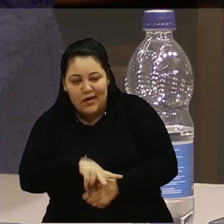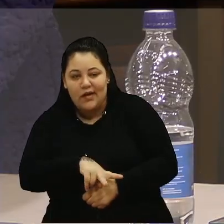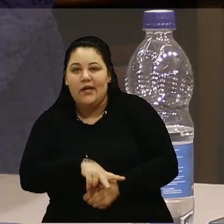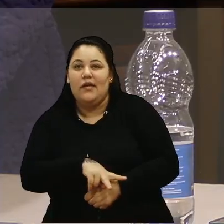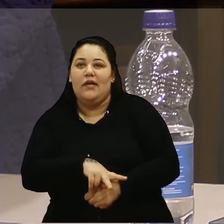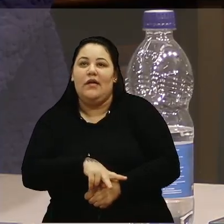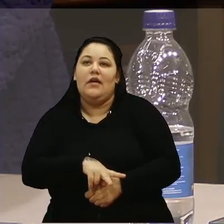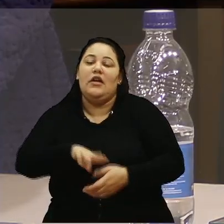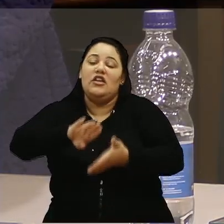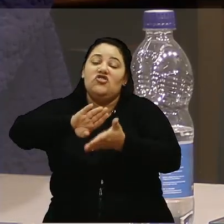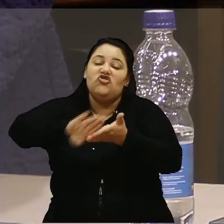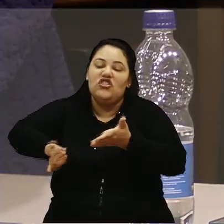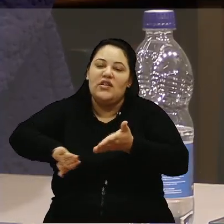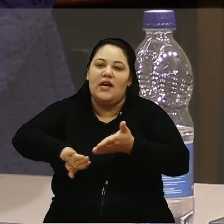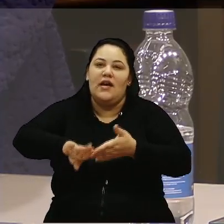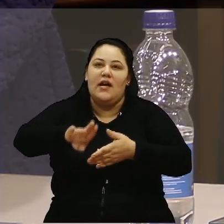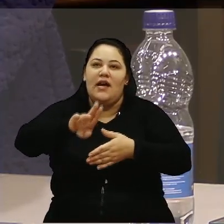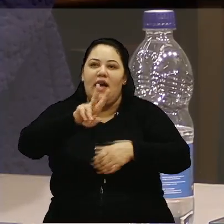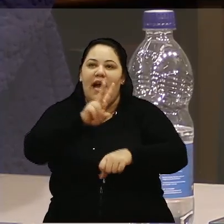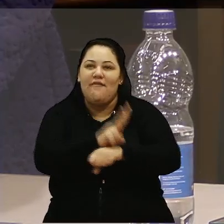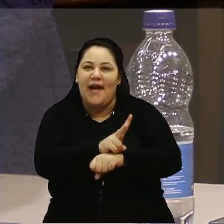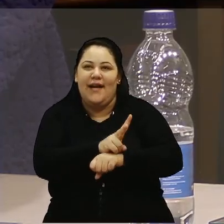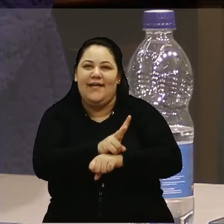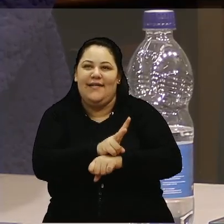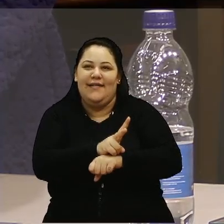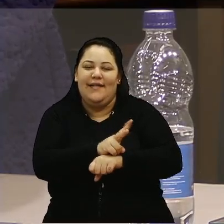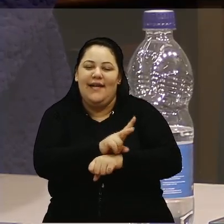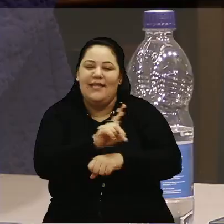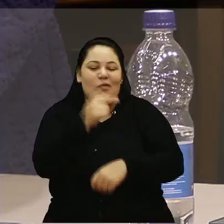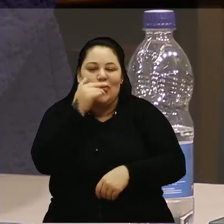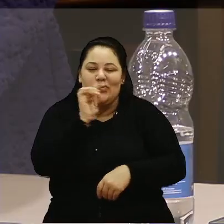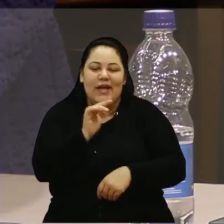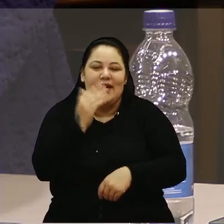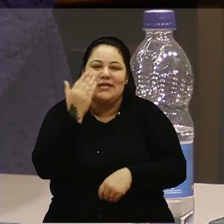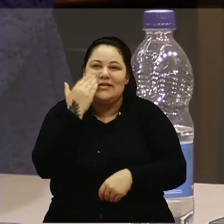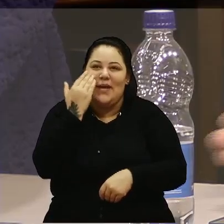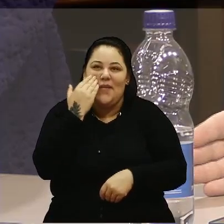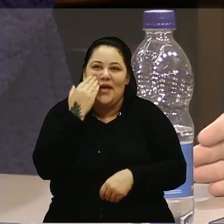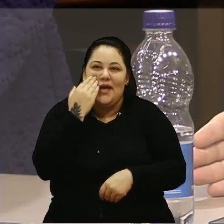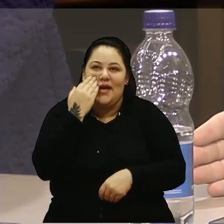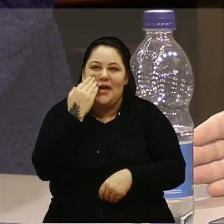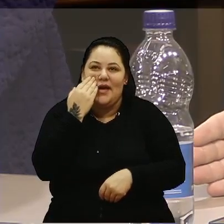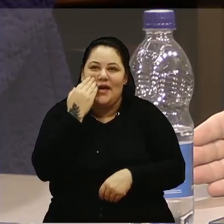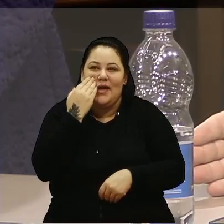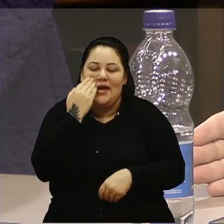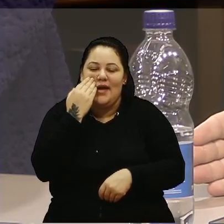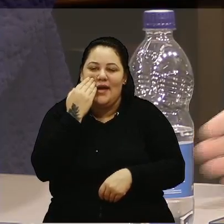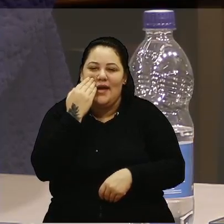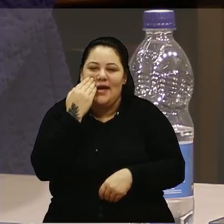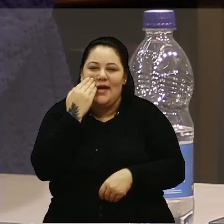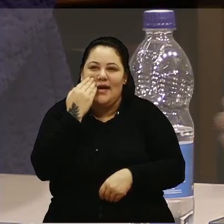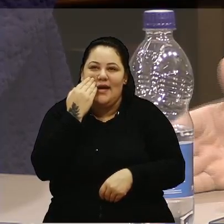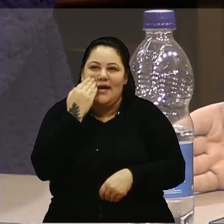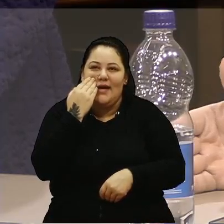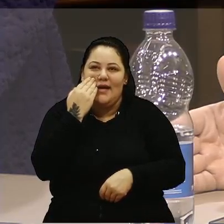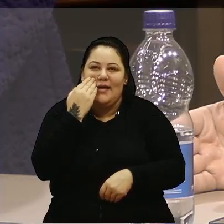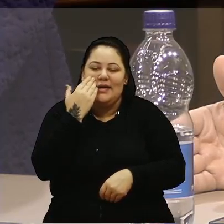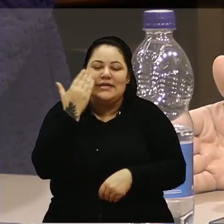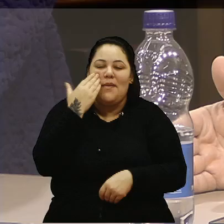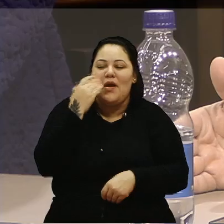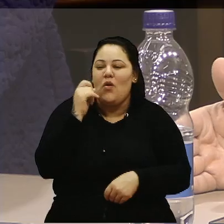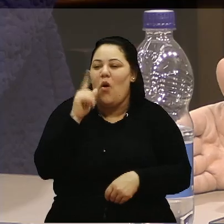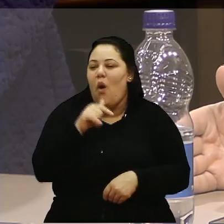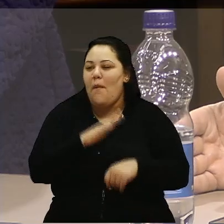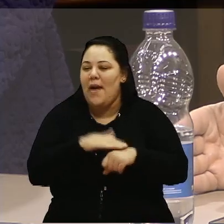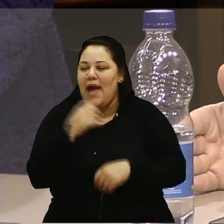essas vagas, Então, a gente não pode e a gente não consegue mensurar e colocar numa régua qual deficiência é mais grave ou não de uma